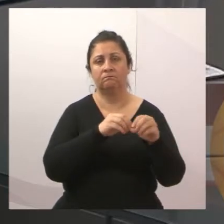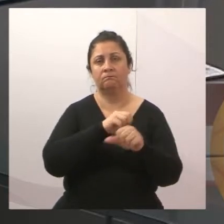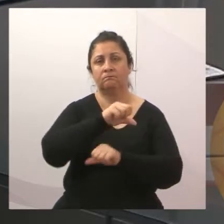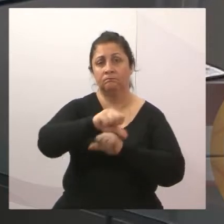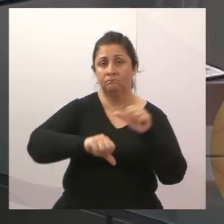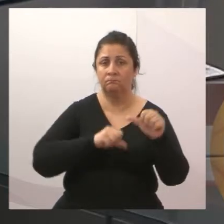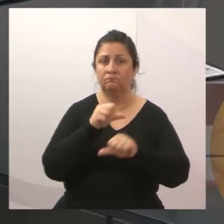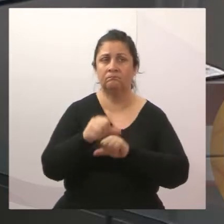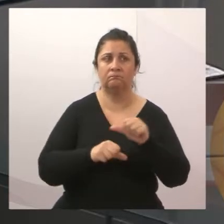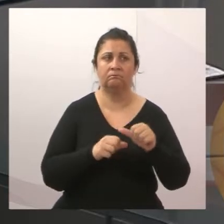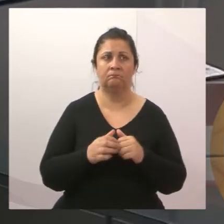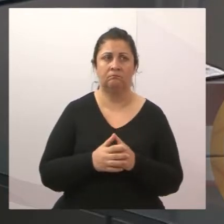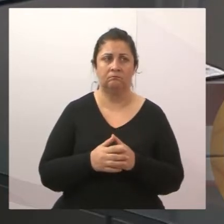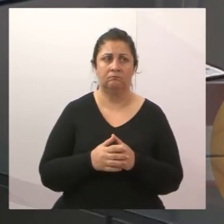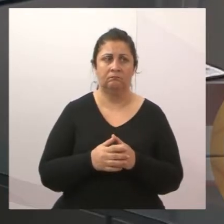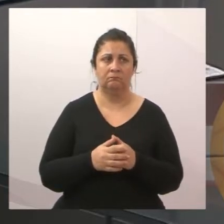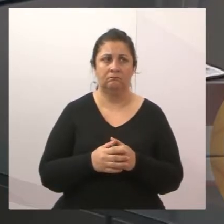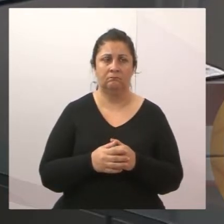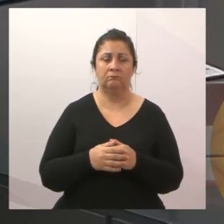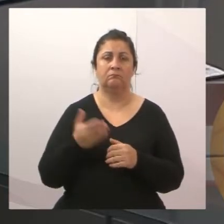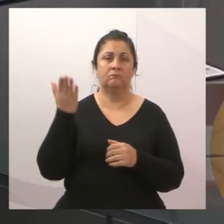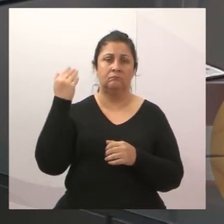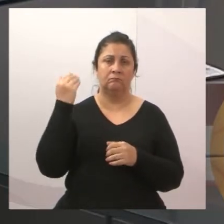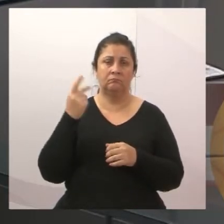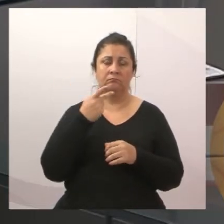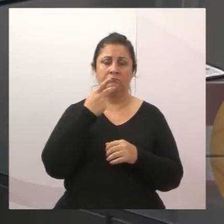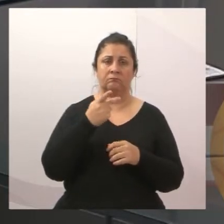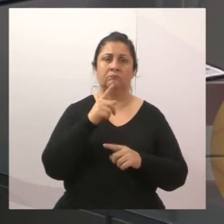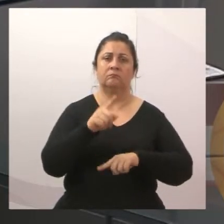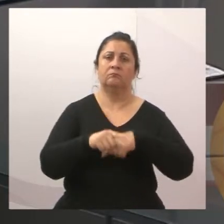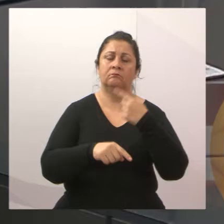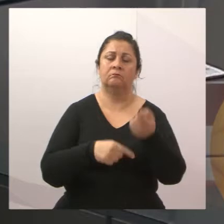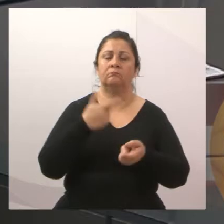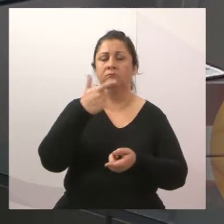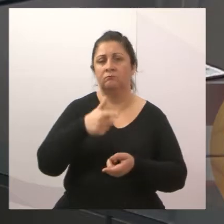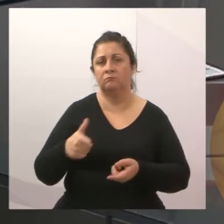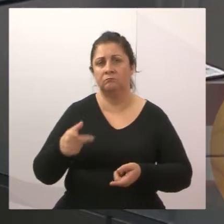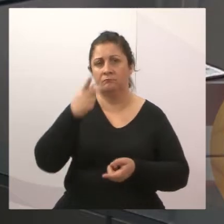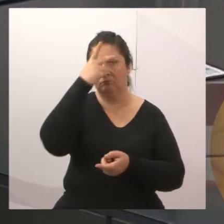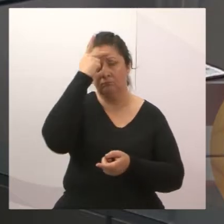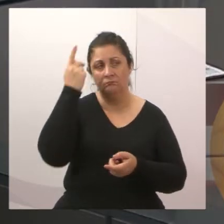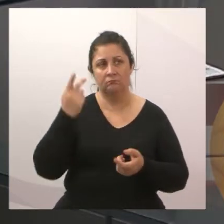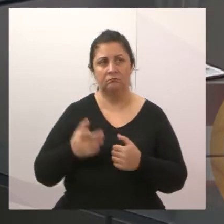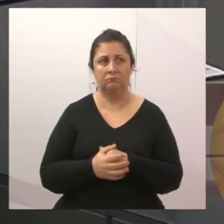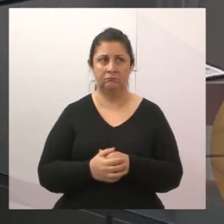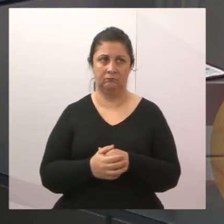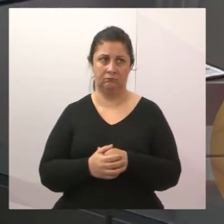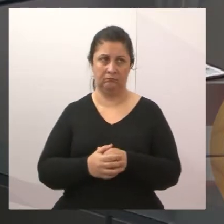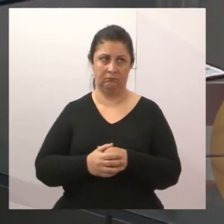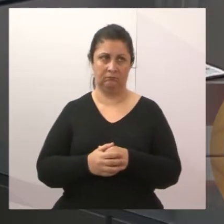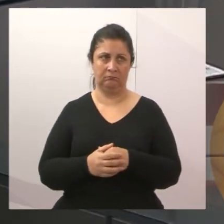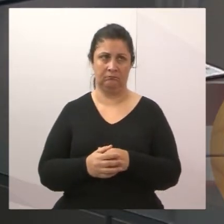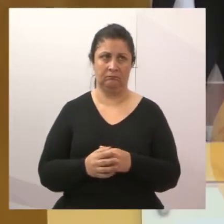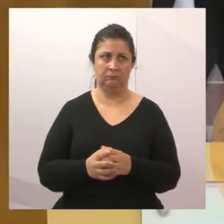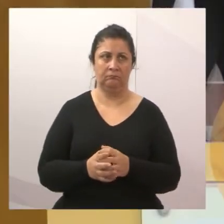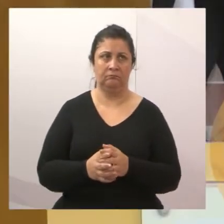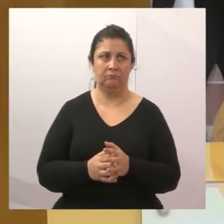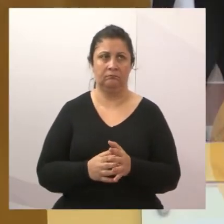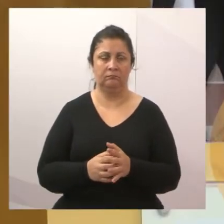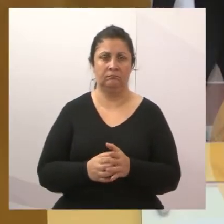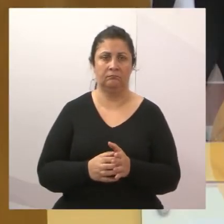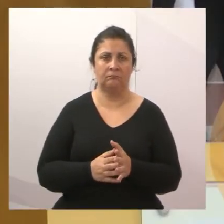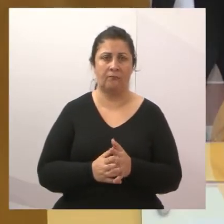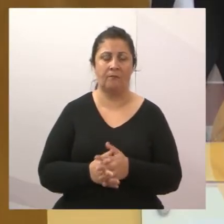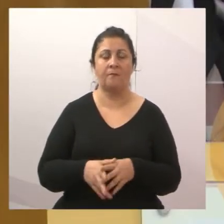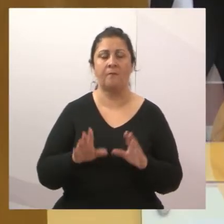que da fala com que essa Câmara tinha, e depois surgiram outras pessoas, isso agora no programa de 2019. Sim, Patrícia,